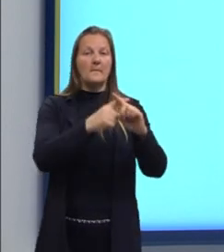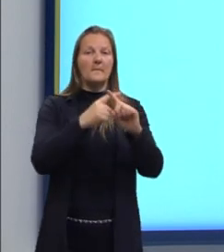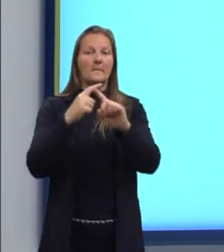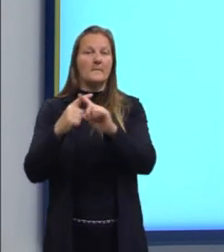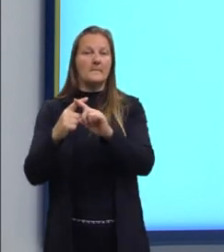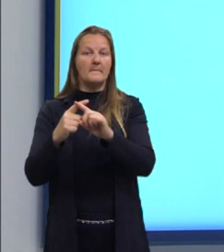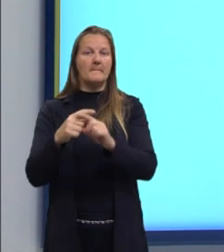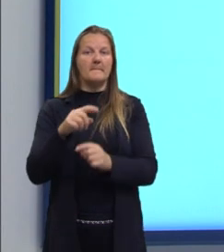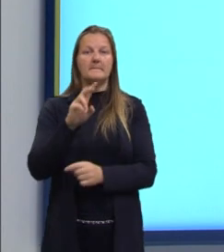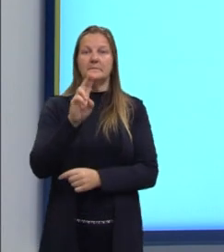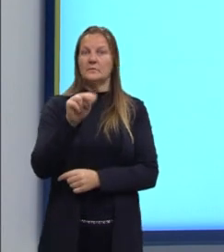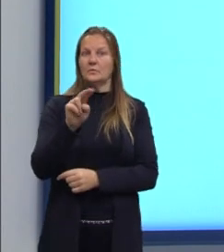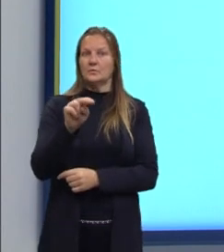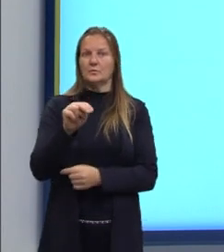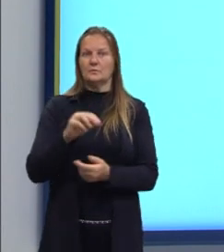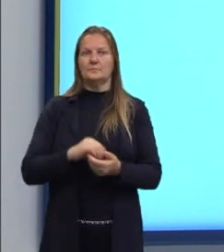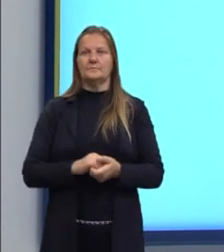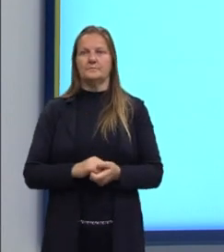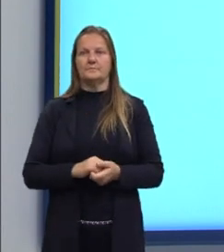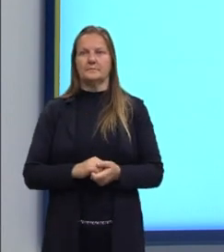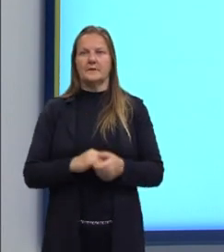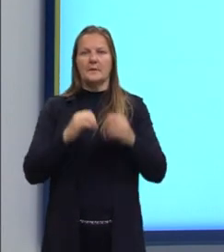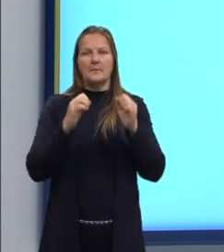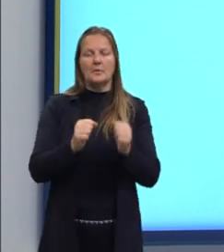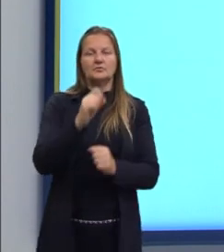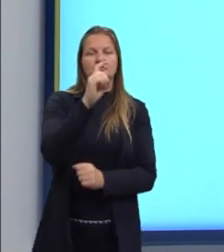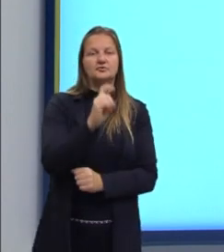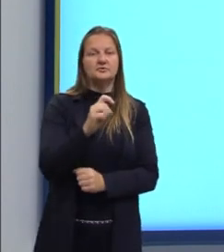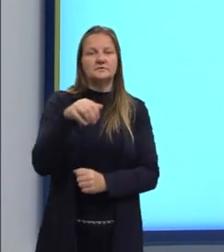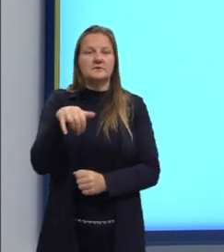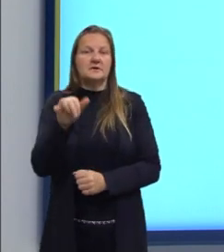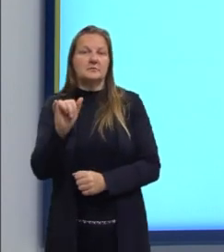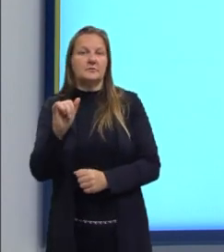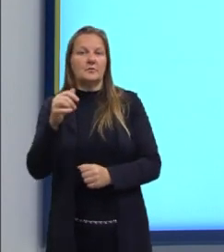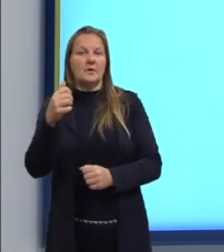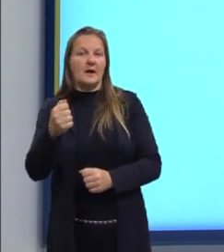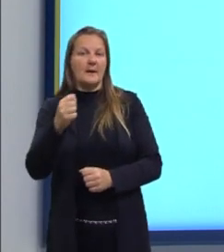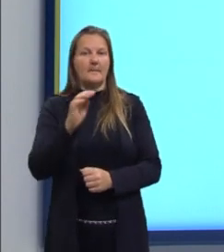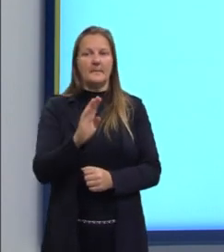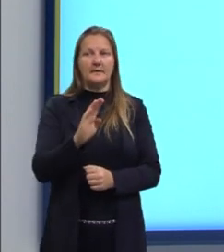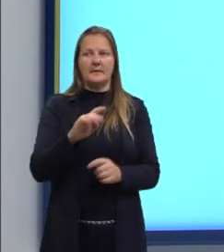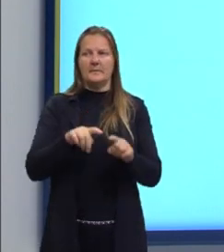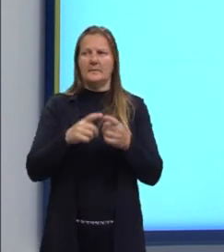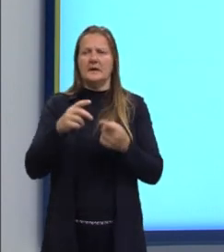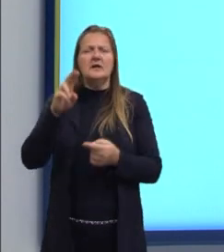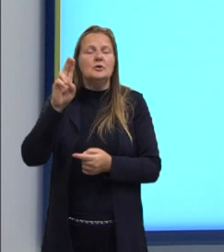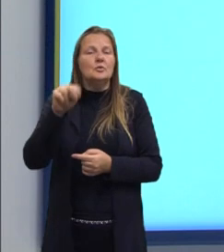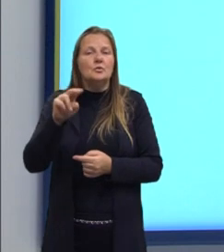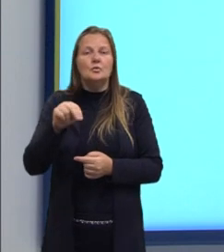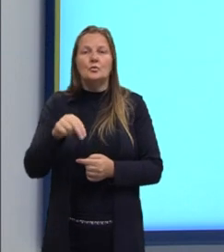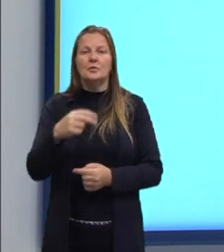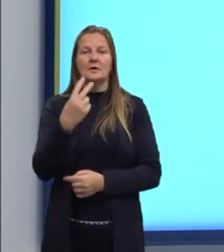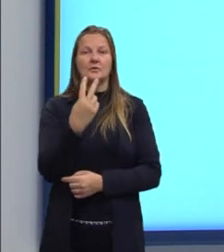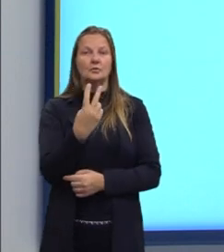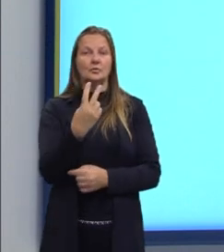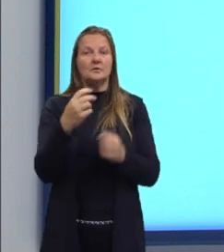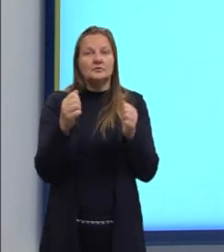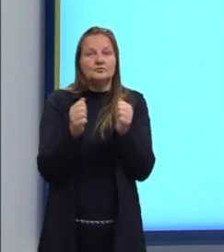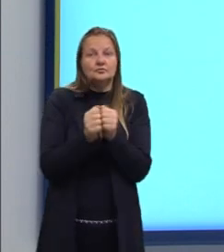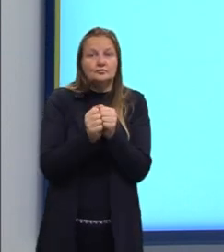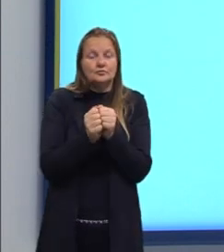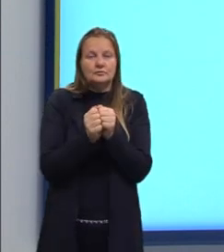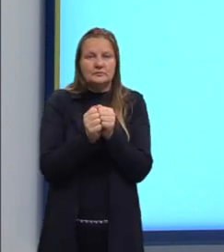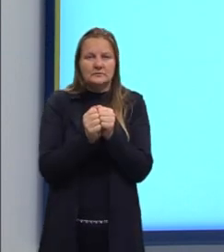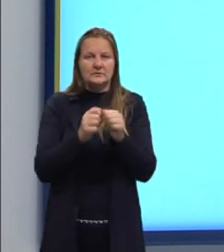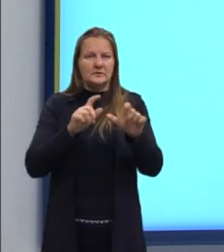nós sempre vamos ter ali pode ter o x o y uau B mas nunca vamos ter duas letrinhas juntas